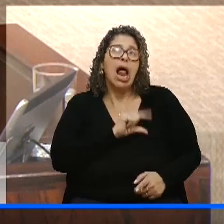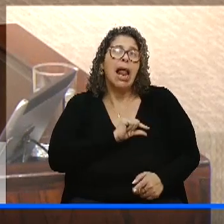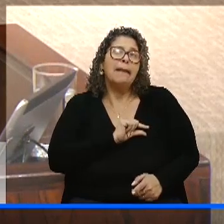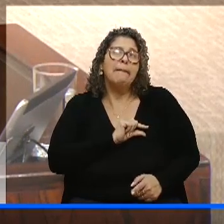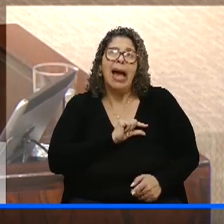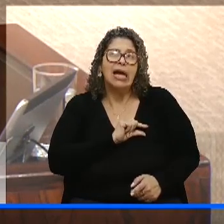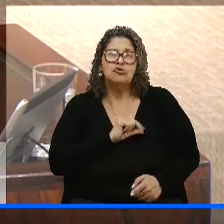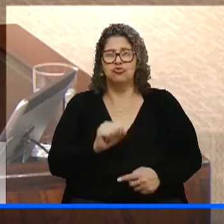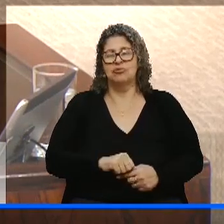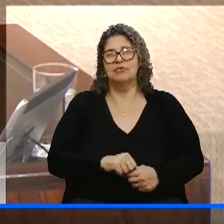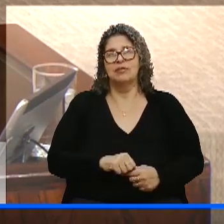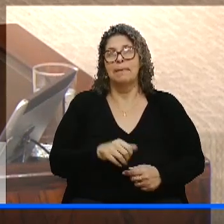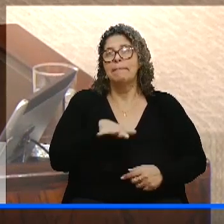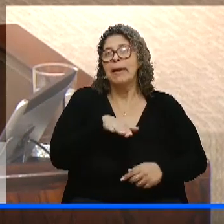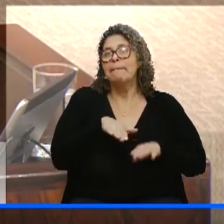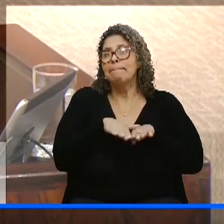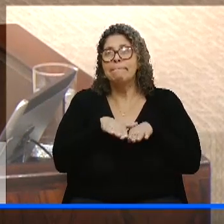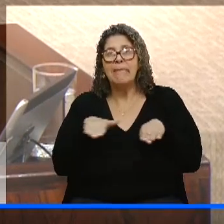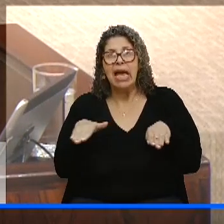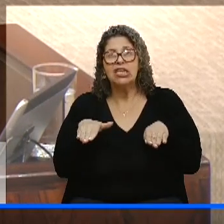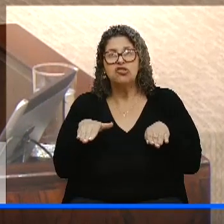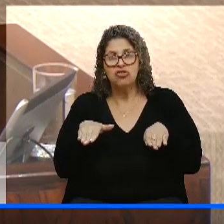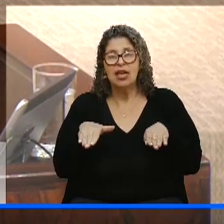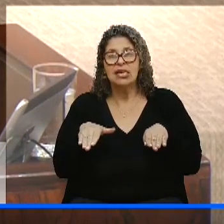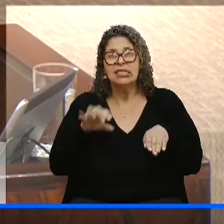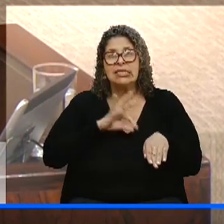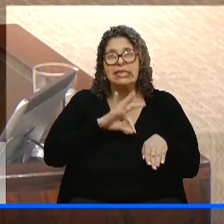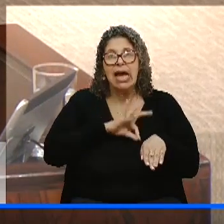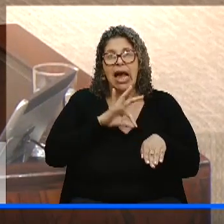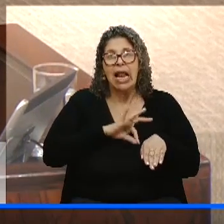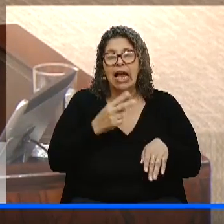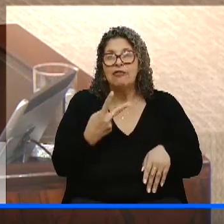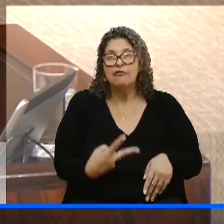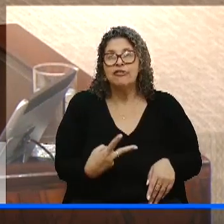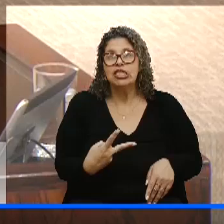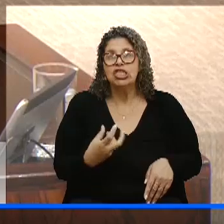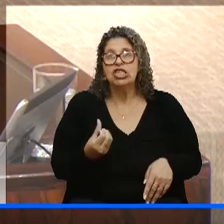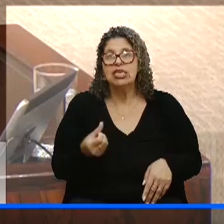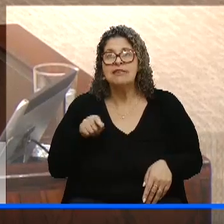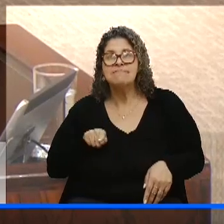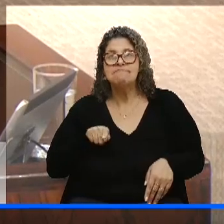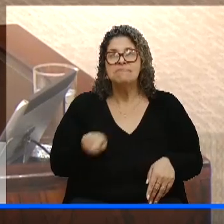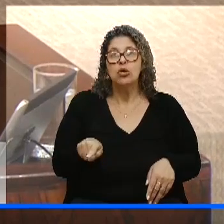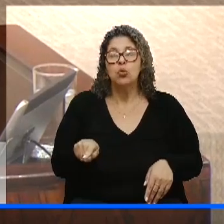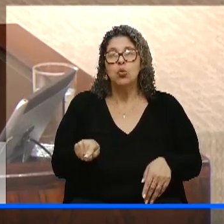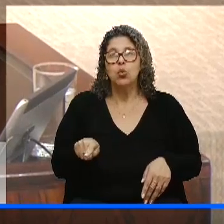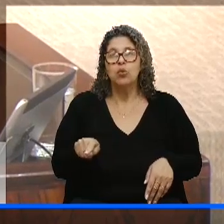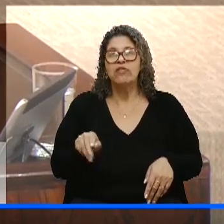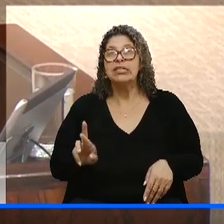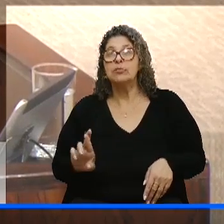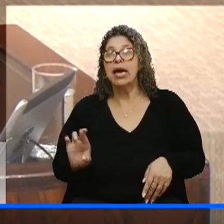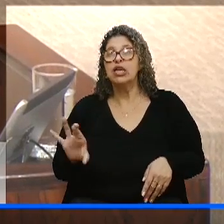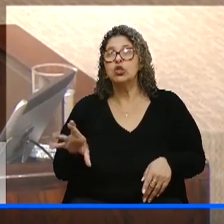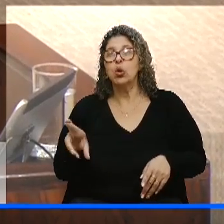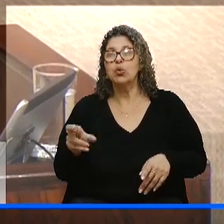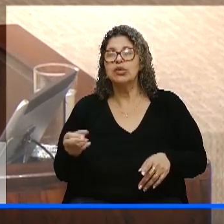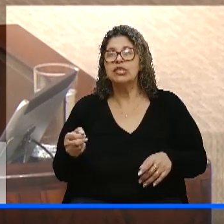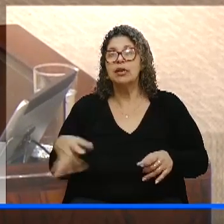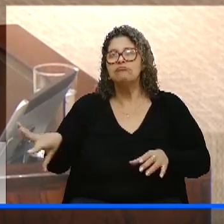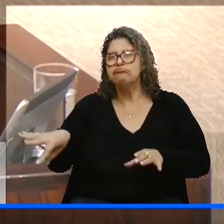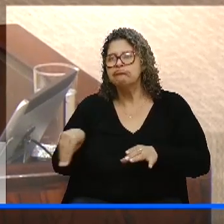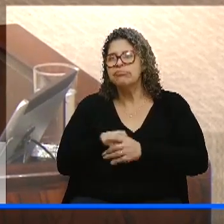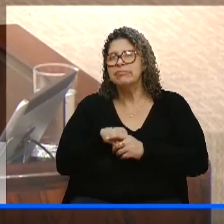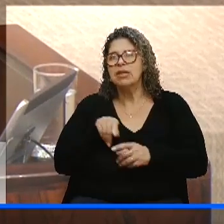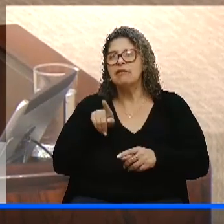baixo a média salarial de 26 mil reais som da cara da assembléia legislativa fazendo uma resolução interna passando por cima da gente